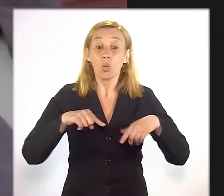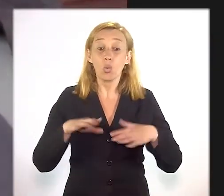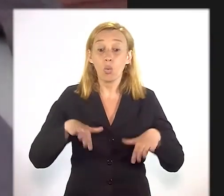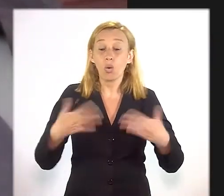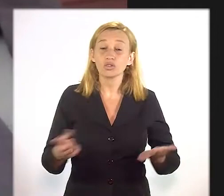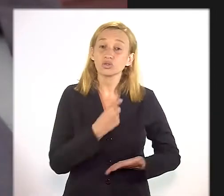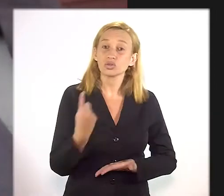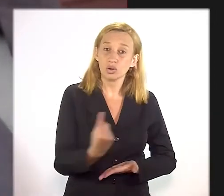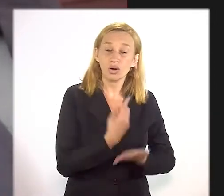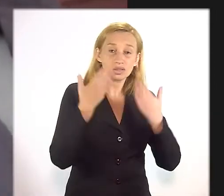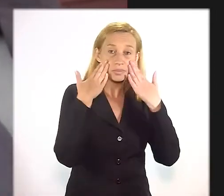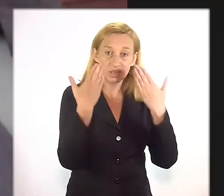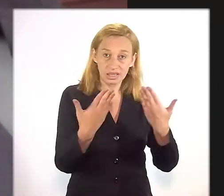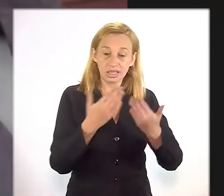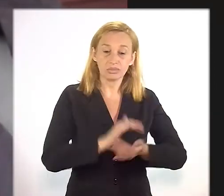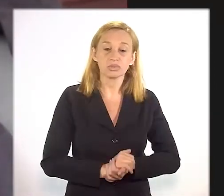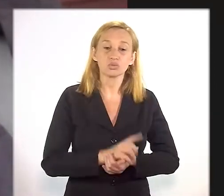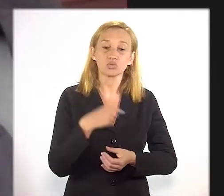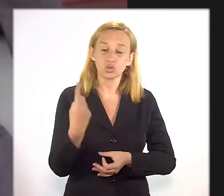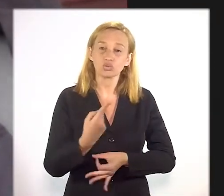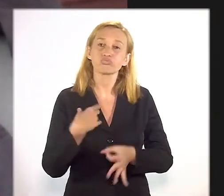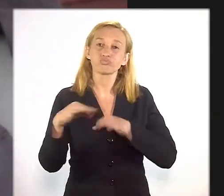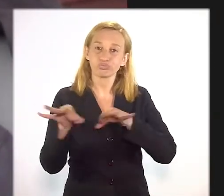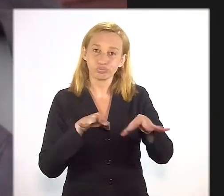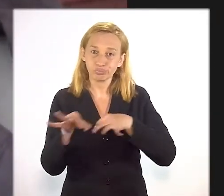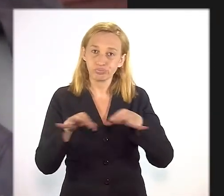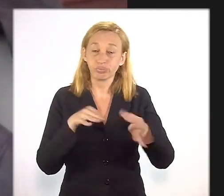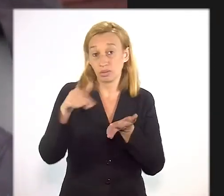Olha, quando nós apresentamos há 40 e tal